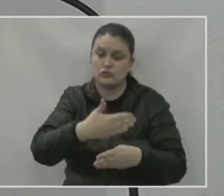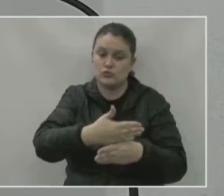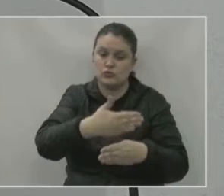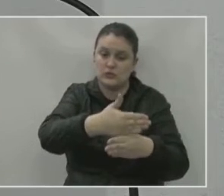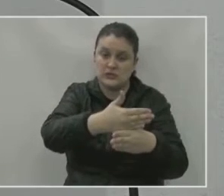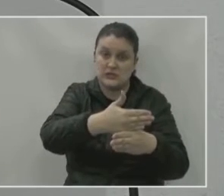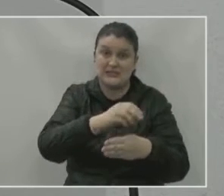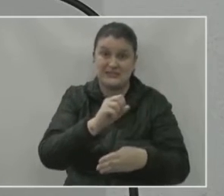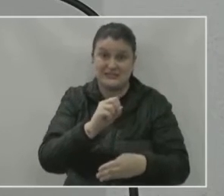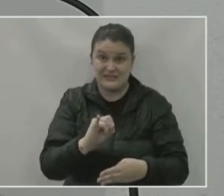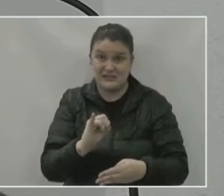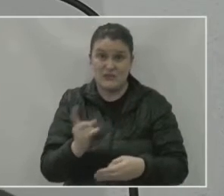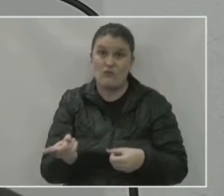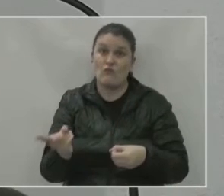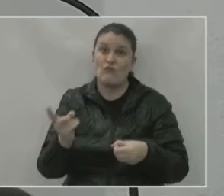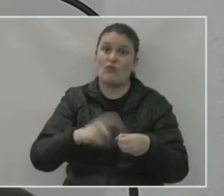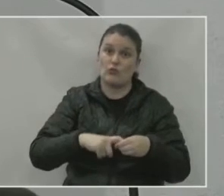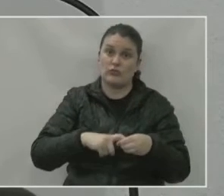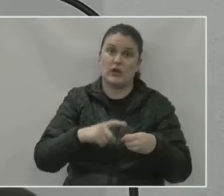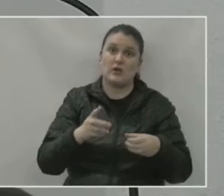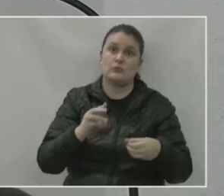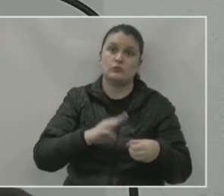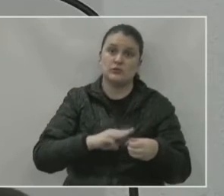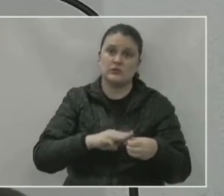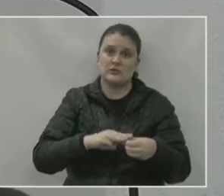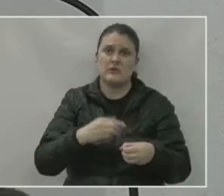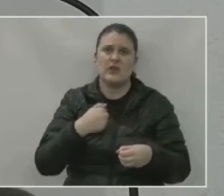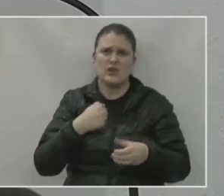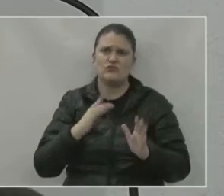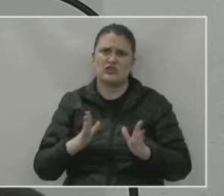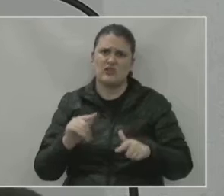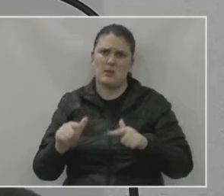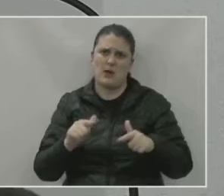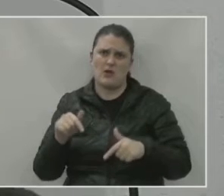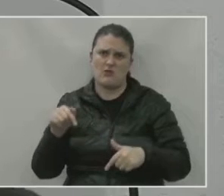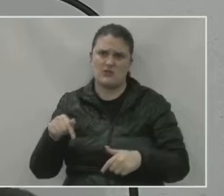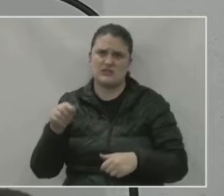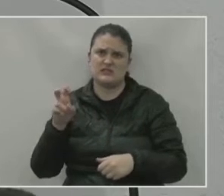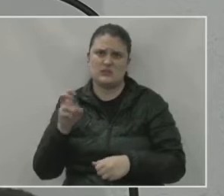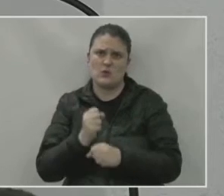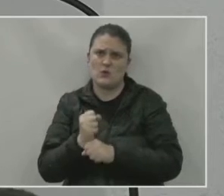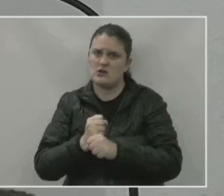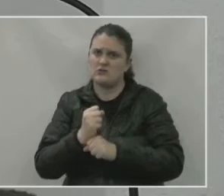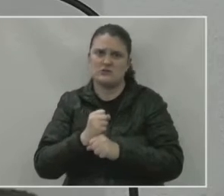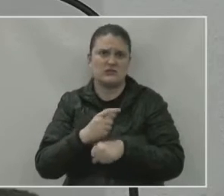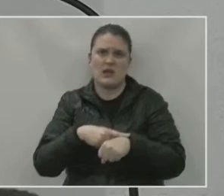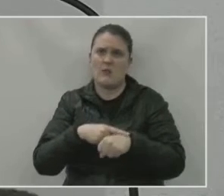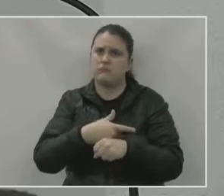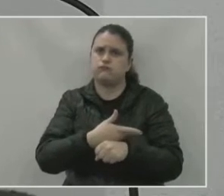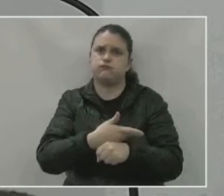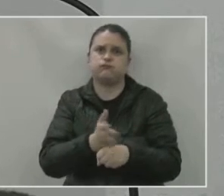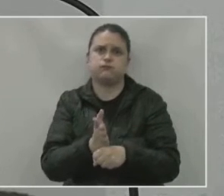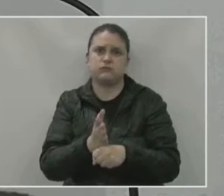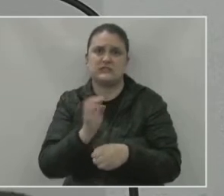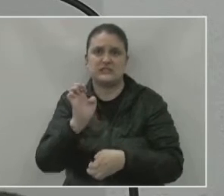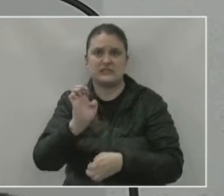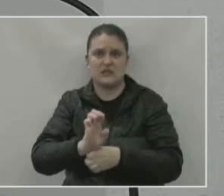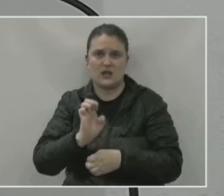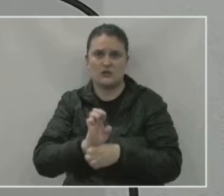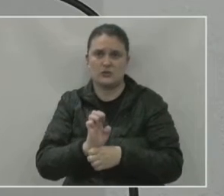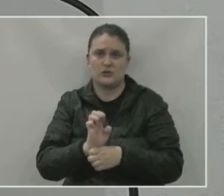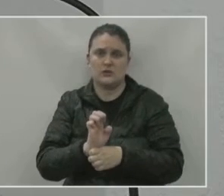for, volta o terreno ao município. Eu já estou aqui há 5 anos, então o tempo passa rápido, e o Estado, então, que